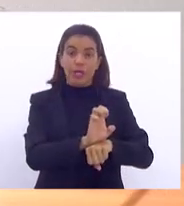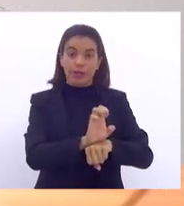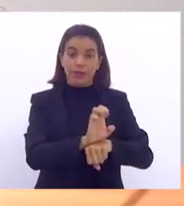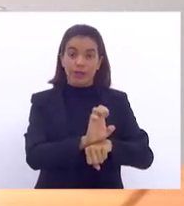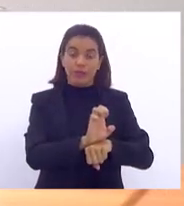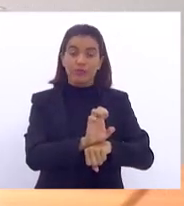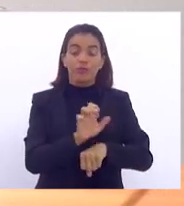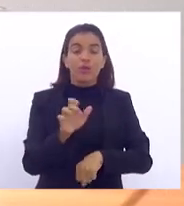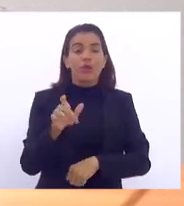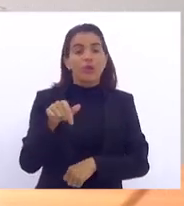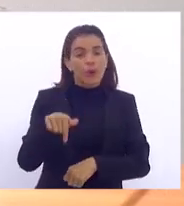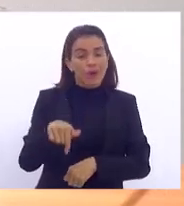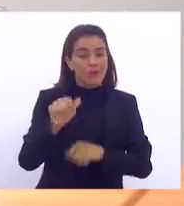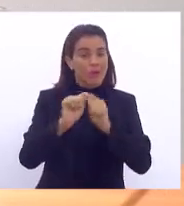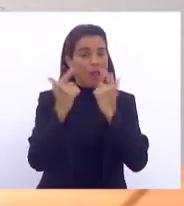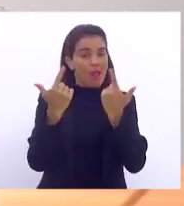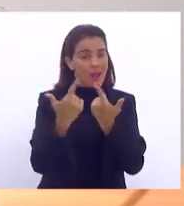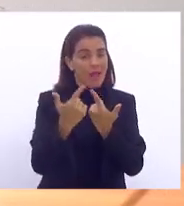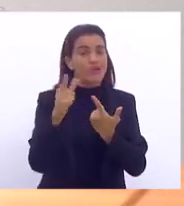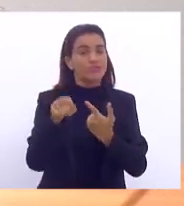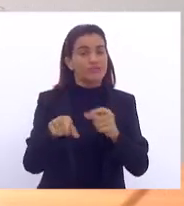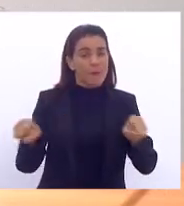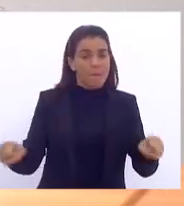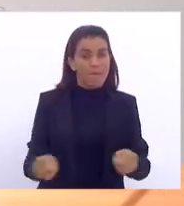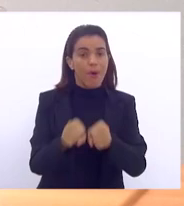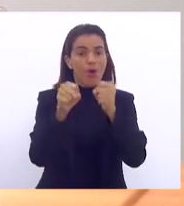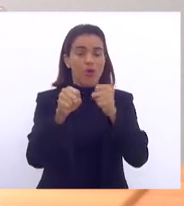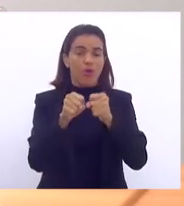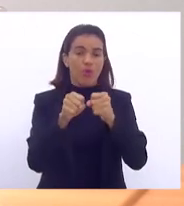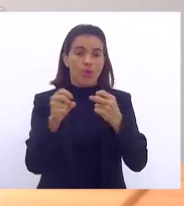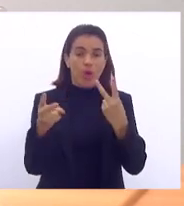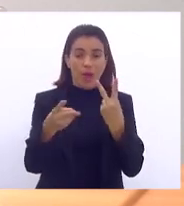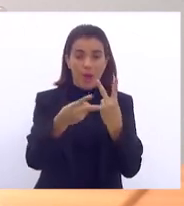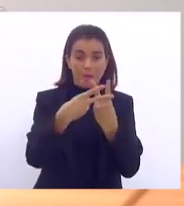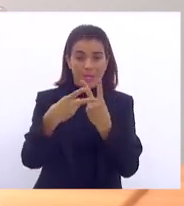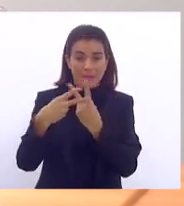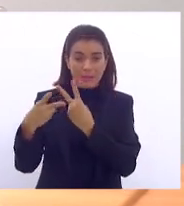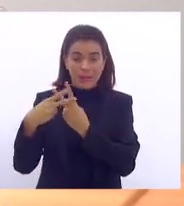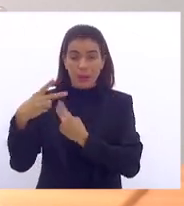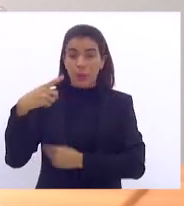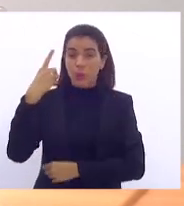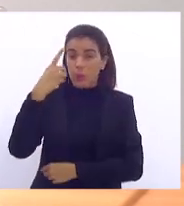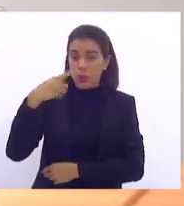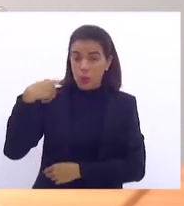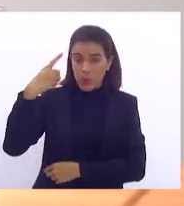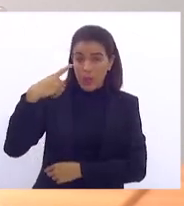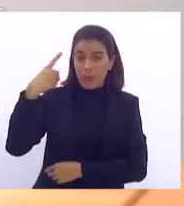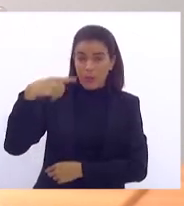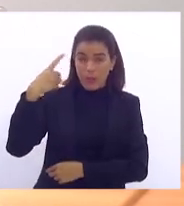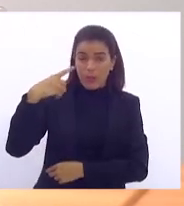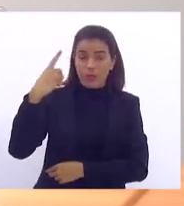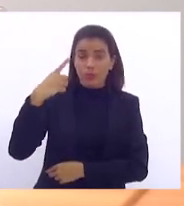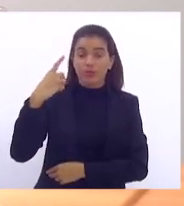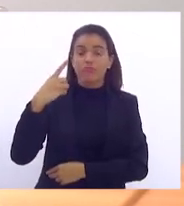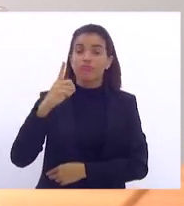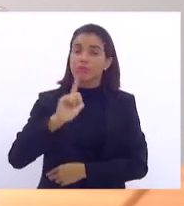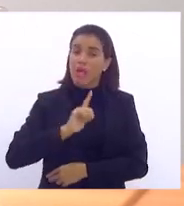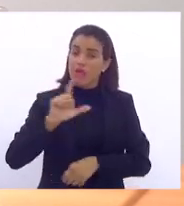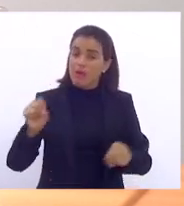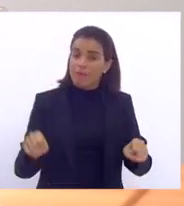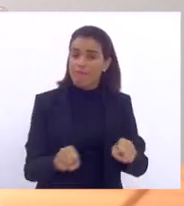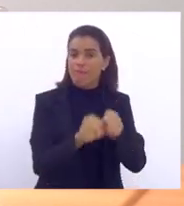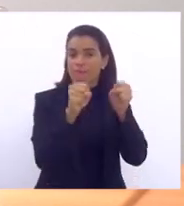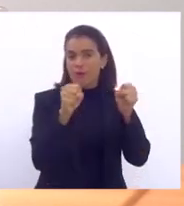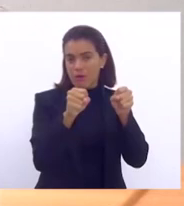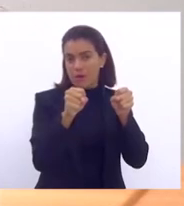direito quando essa casa foi violada com a prisão dos deputados porque houve uma violação da casa